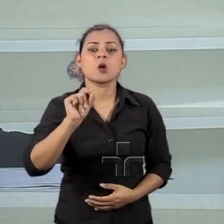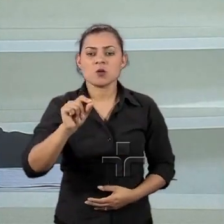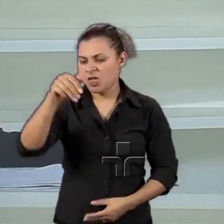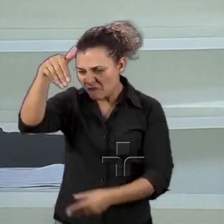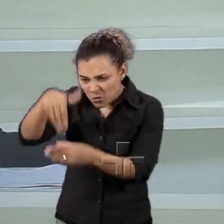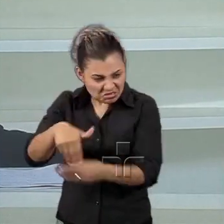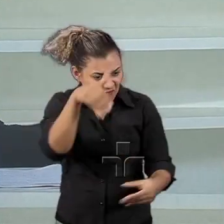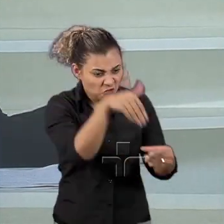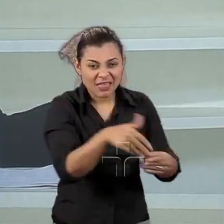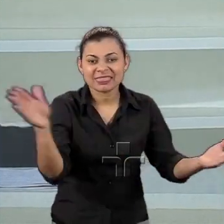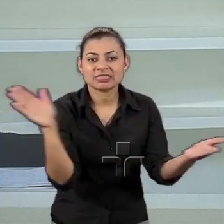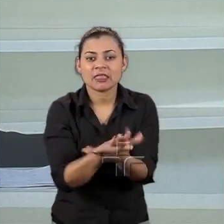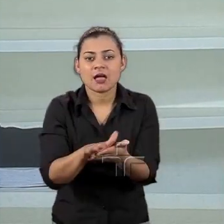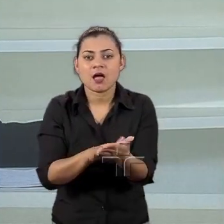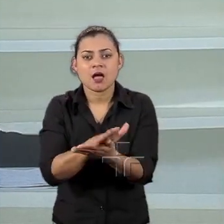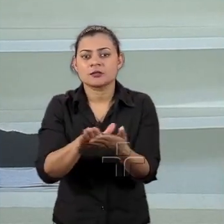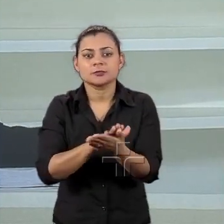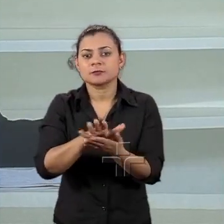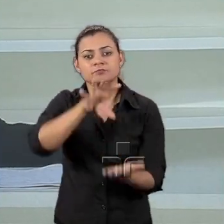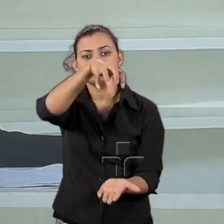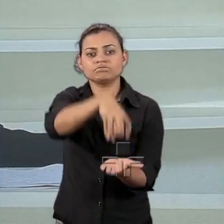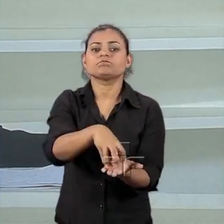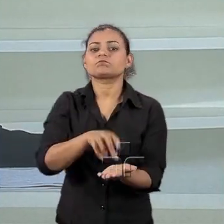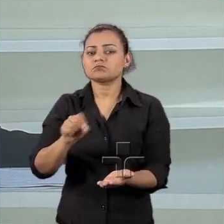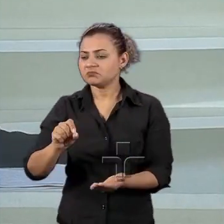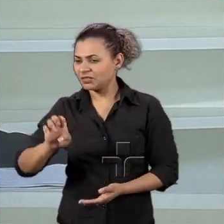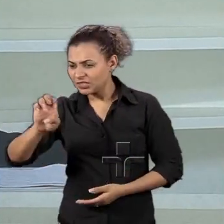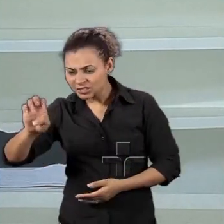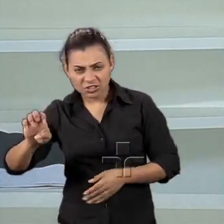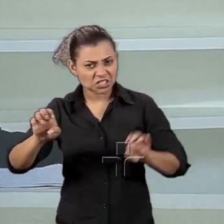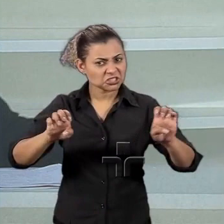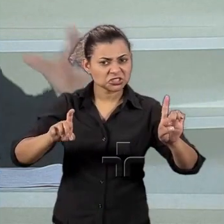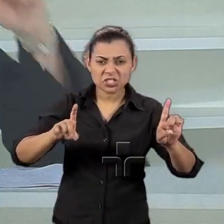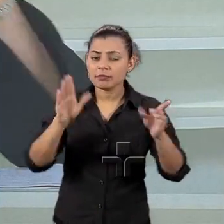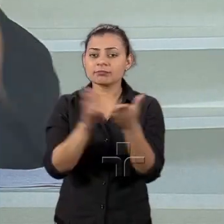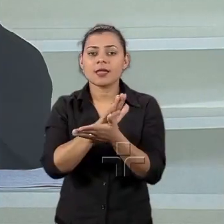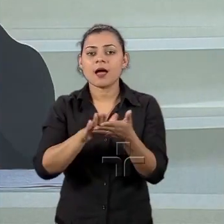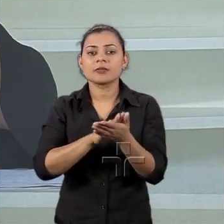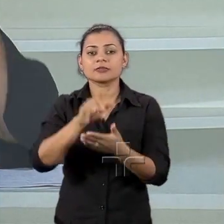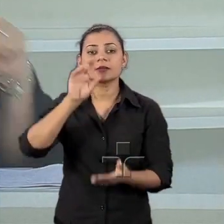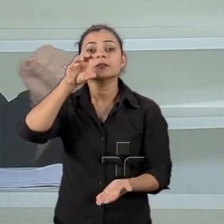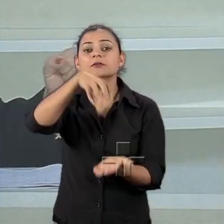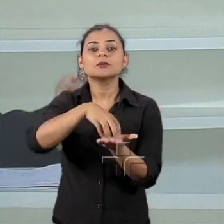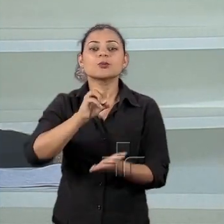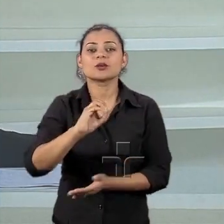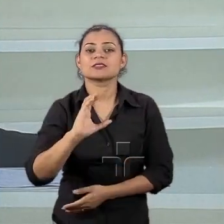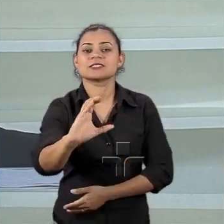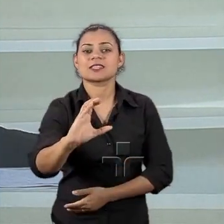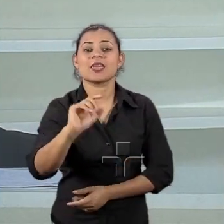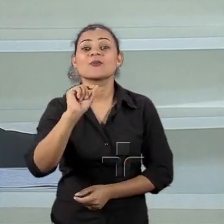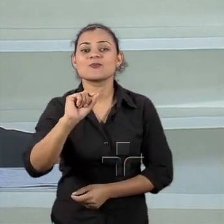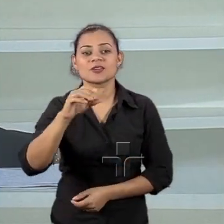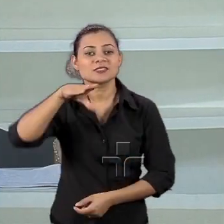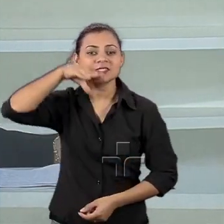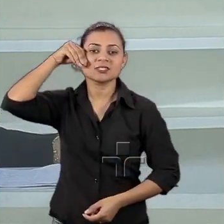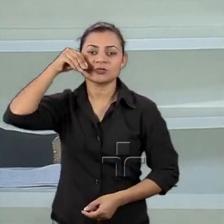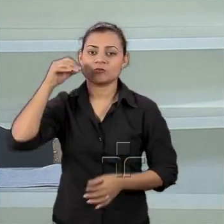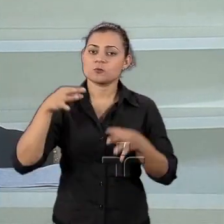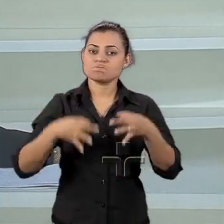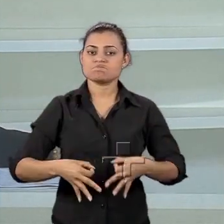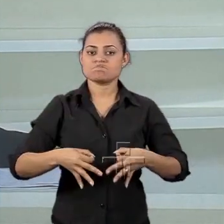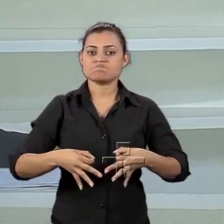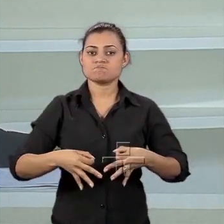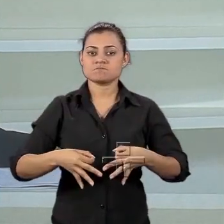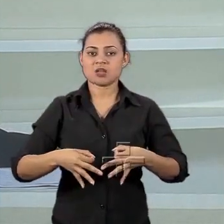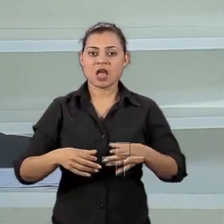não aos extremos, vai dizer não a A e a B e vai dizer sim a C, ao equilíbrio de Ciro Gomes, a